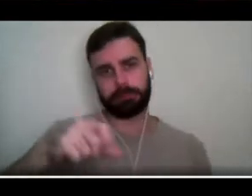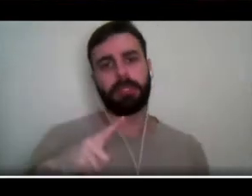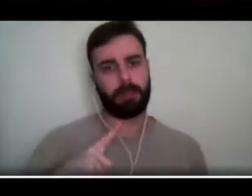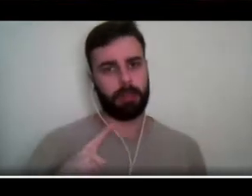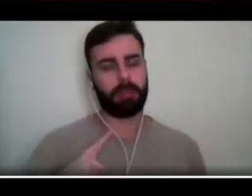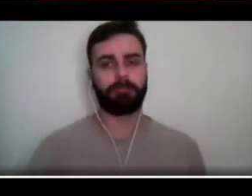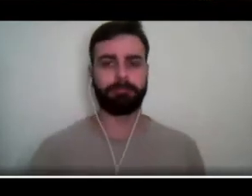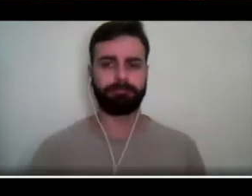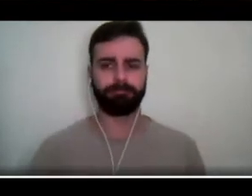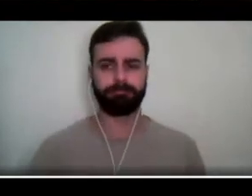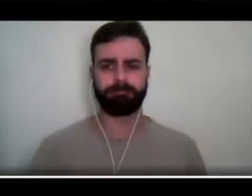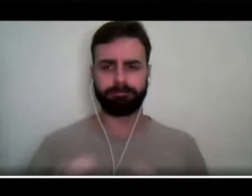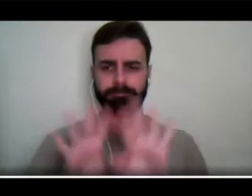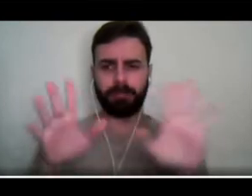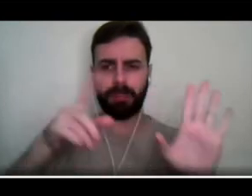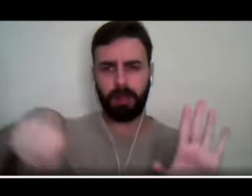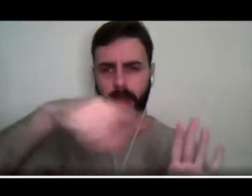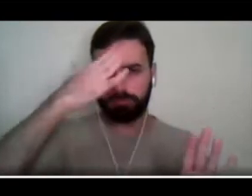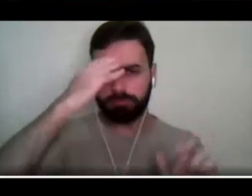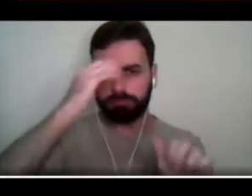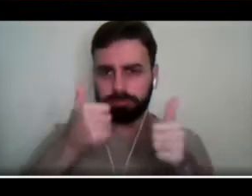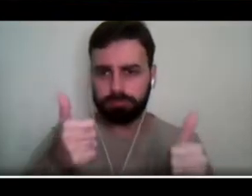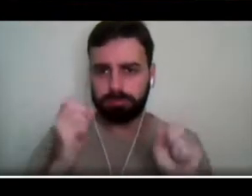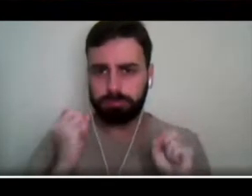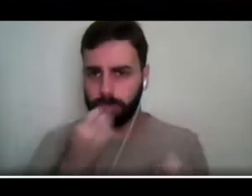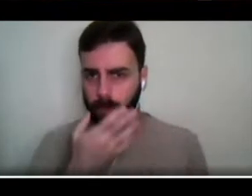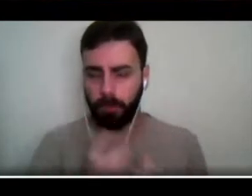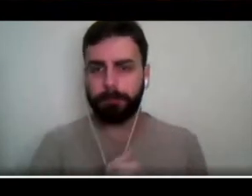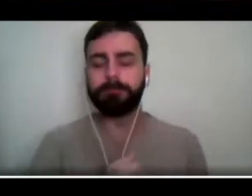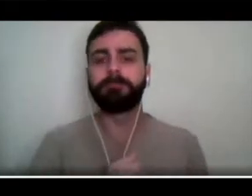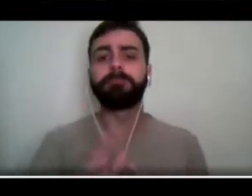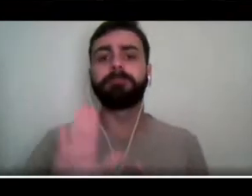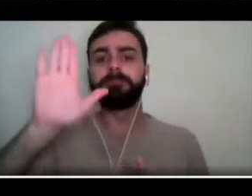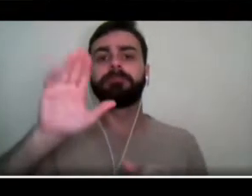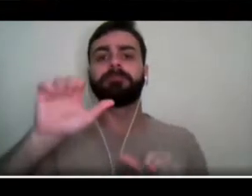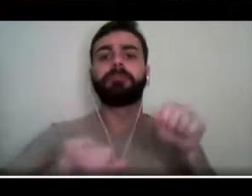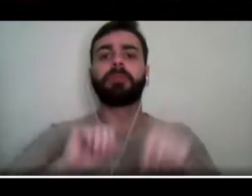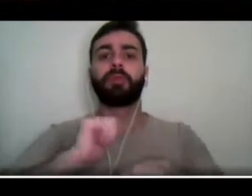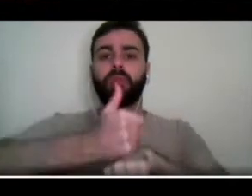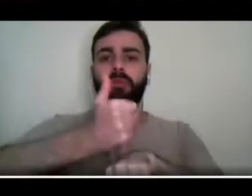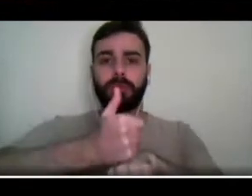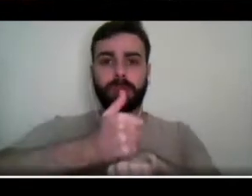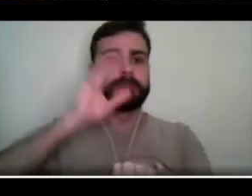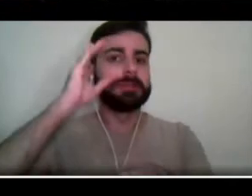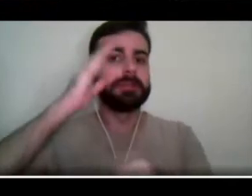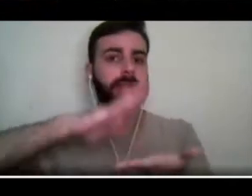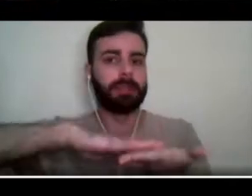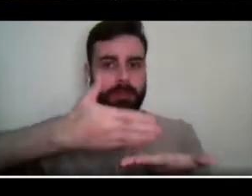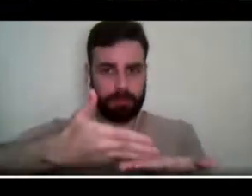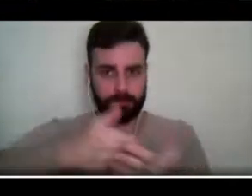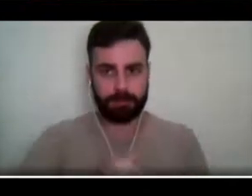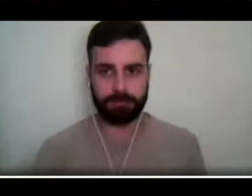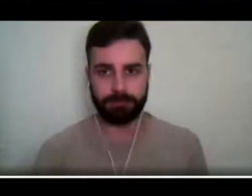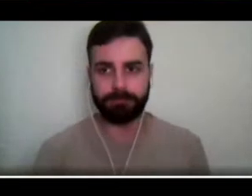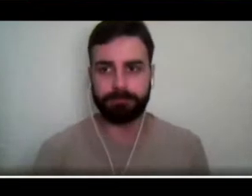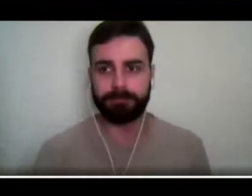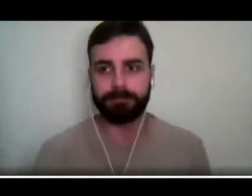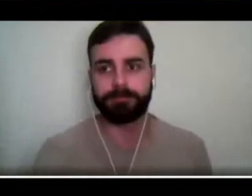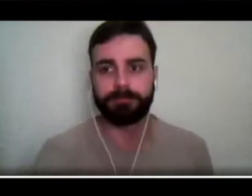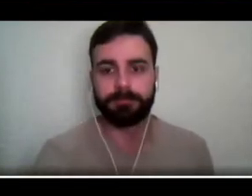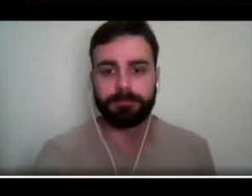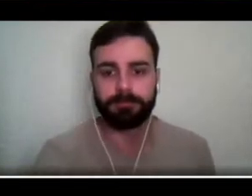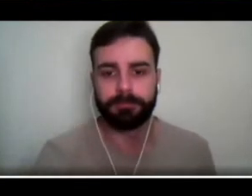Tá claro, pessoal? Indira, Oi. vamos aproveitar para trocar os intérpretes? Sim.